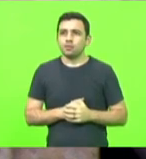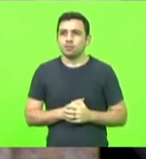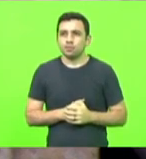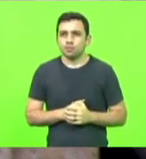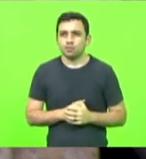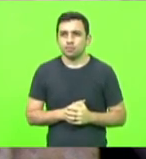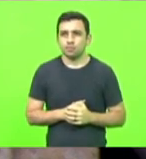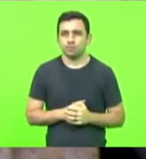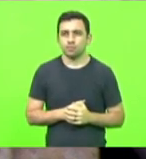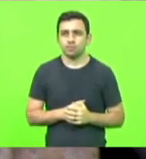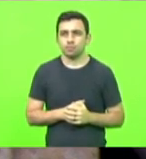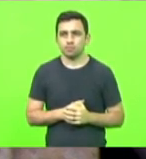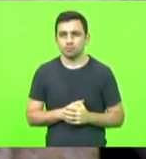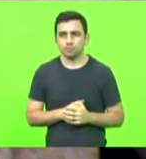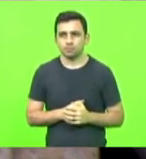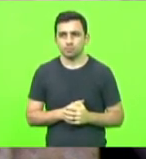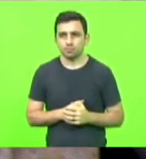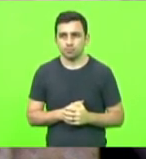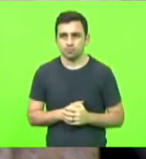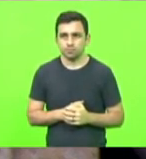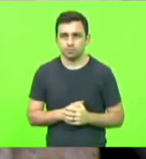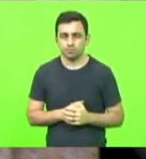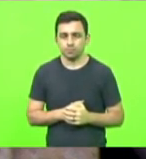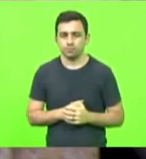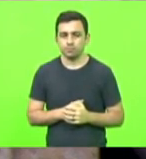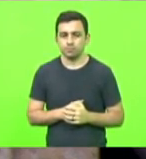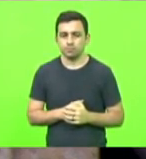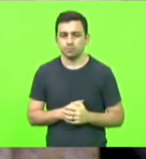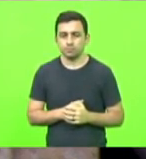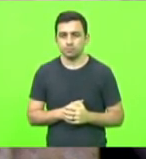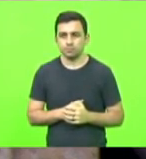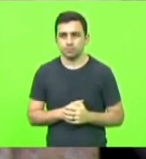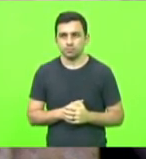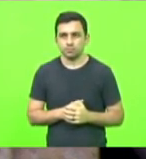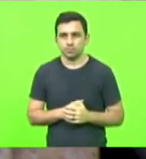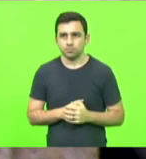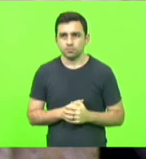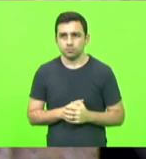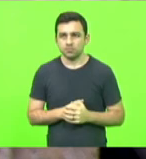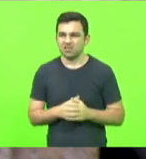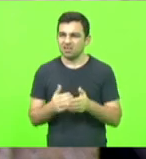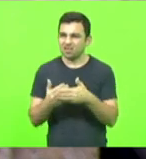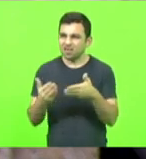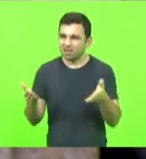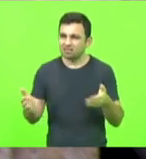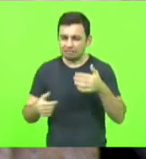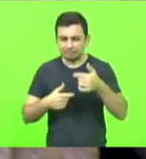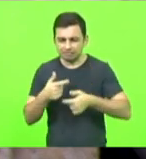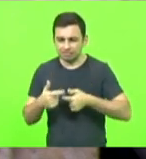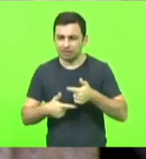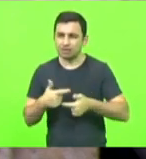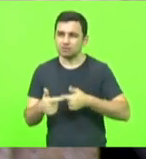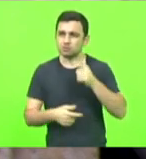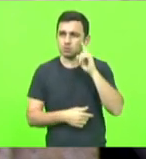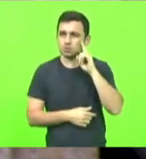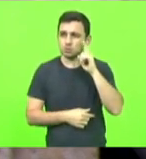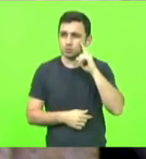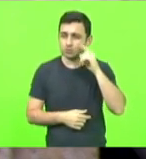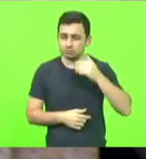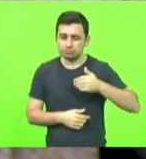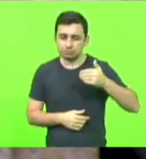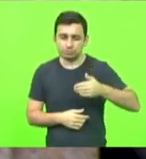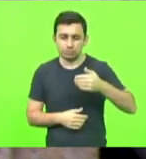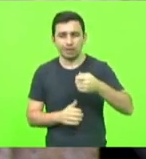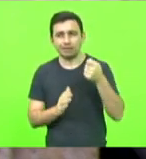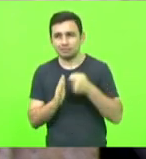senhor presidente, só para me concluir. Está concedido, deputado. Esses trabalhadores estão ali diariamente, né, debaixo de sol, de